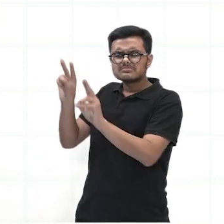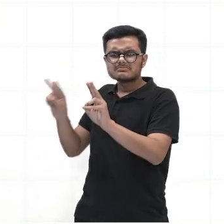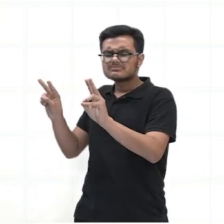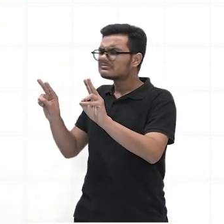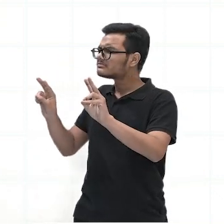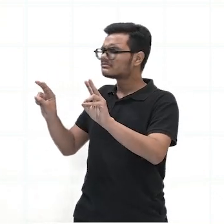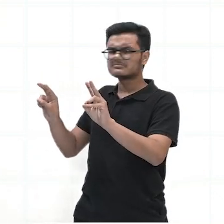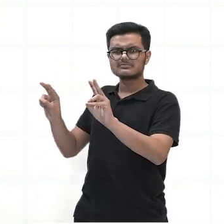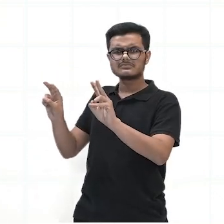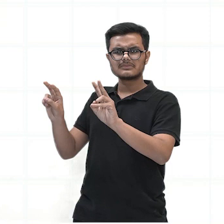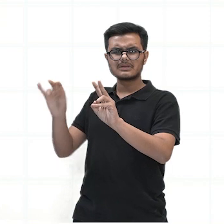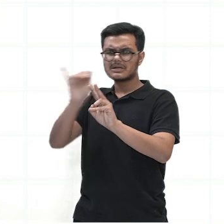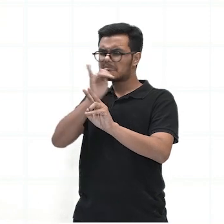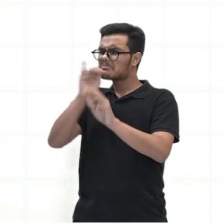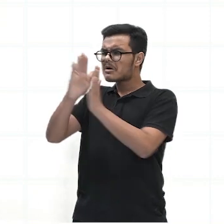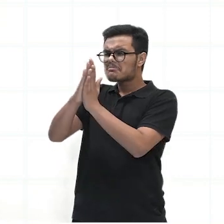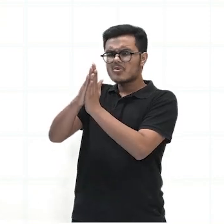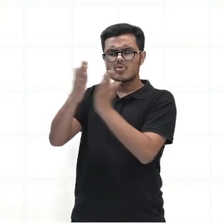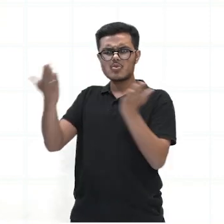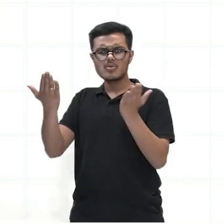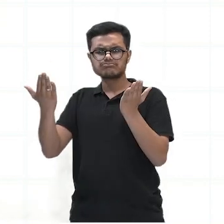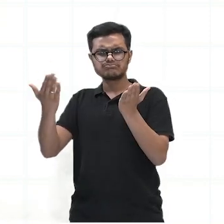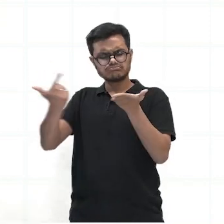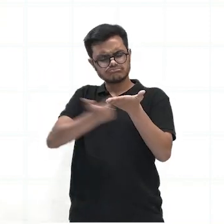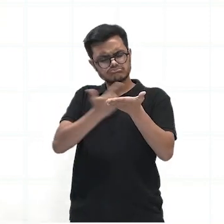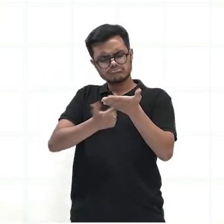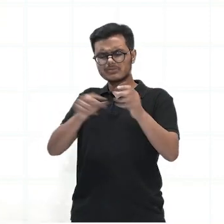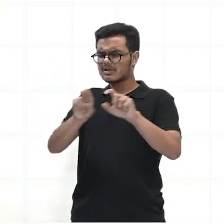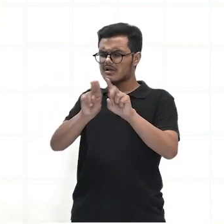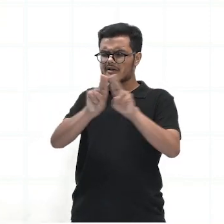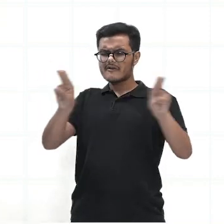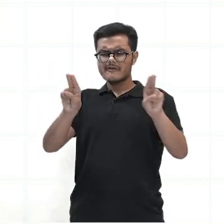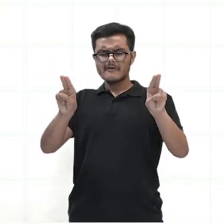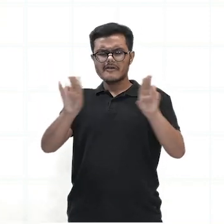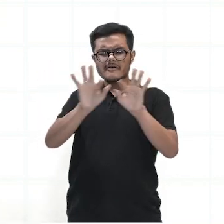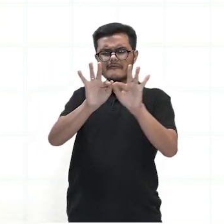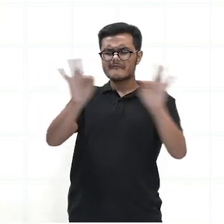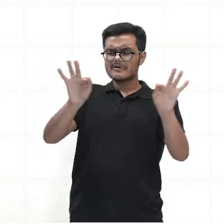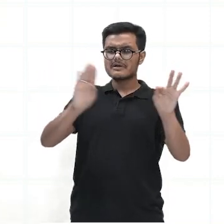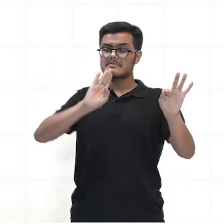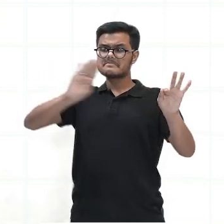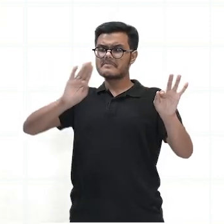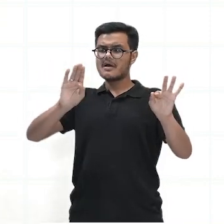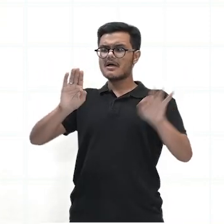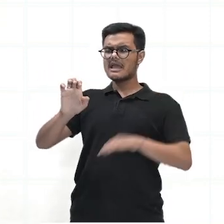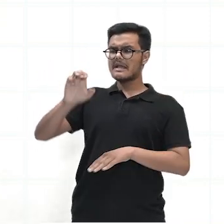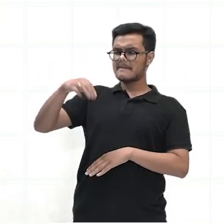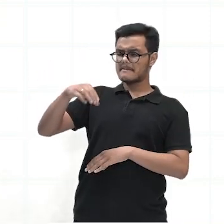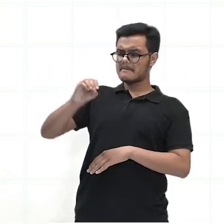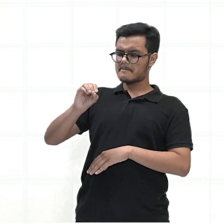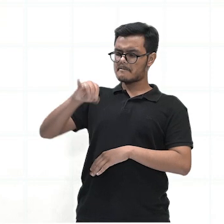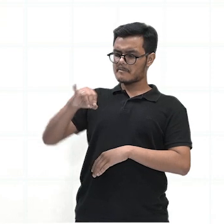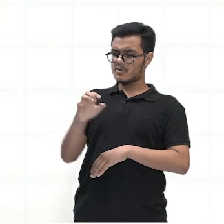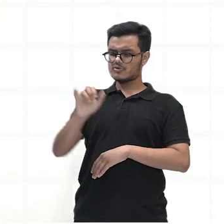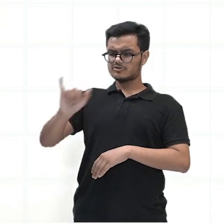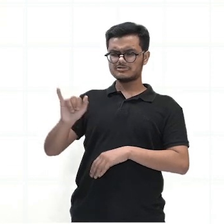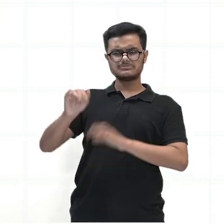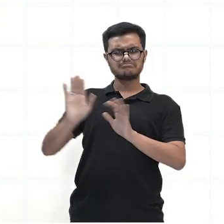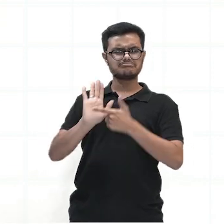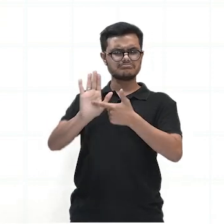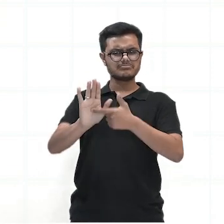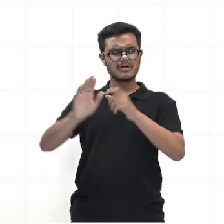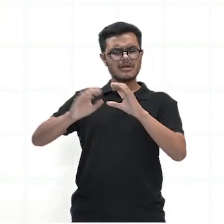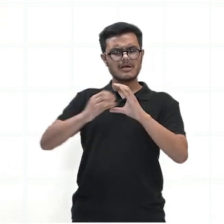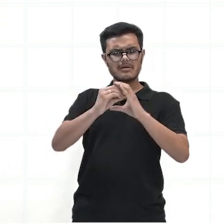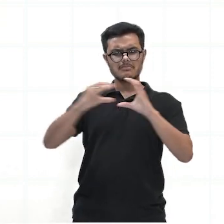aqui esse livro aberto com o título Emojis e vários deles aqui, né, ilustrando o livro. E é sobre